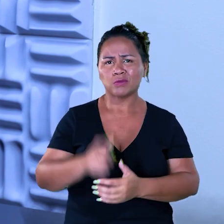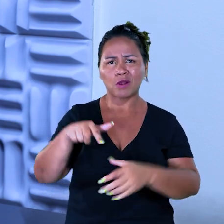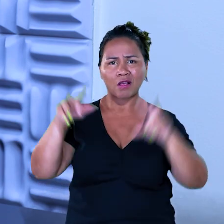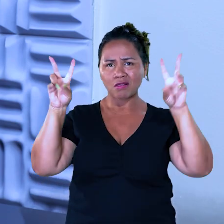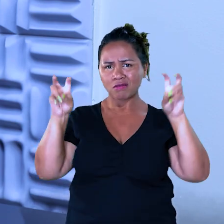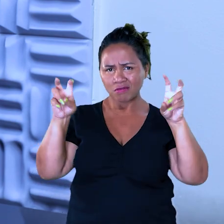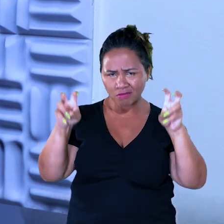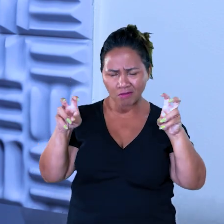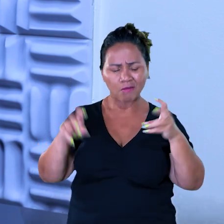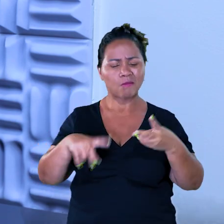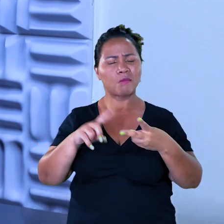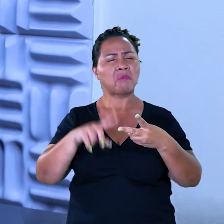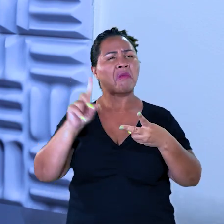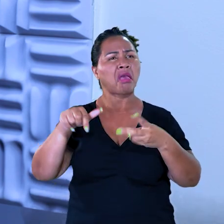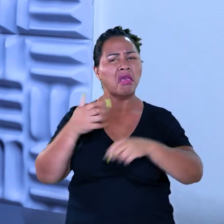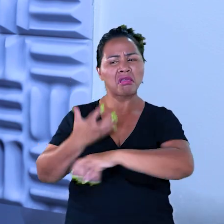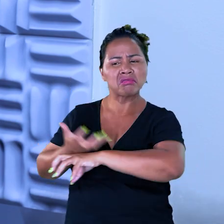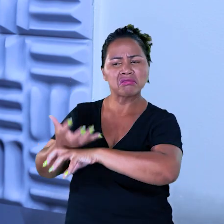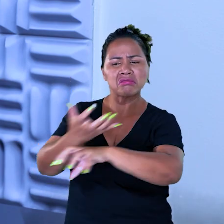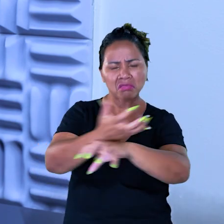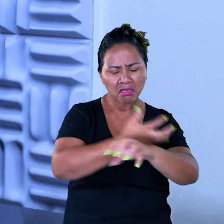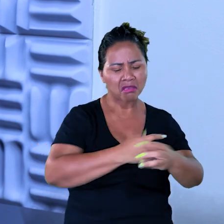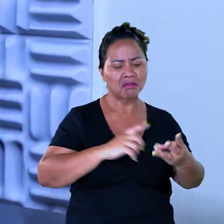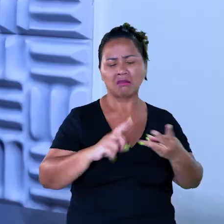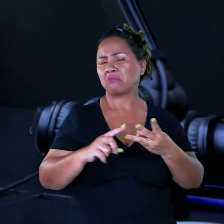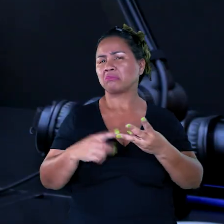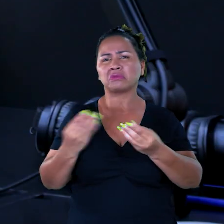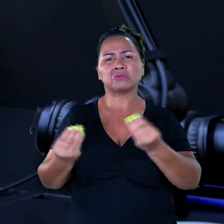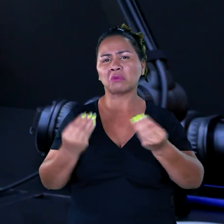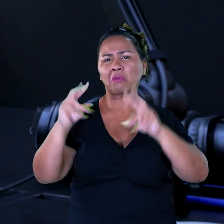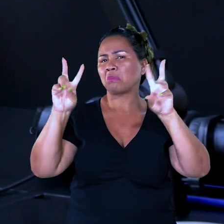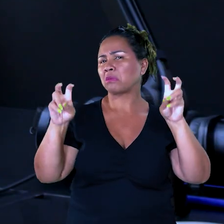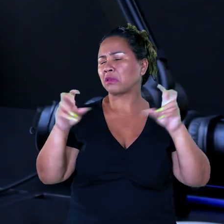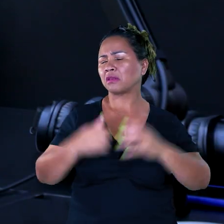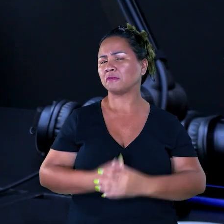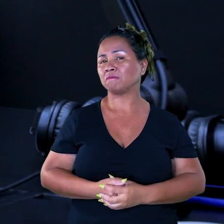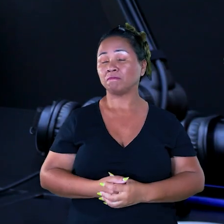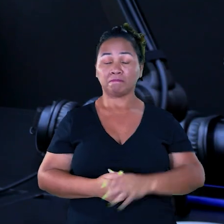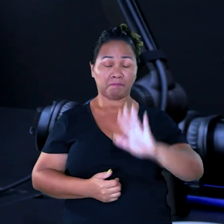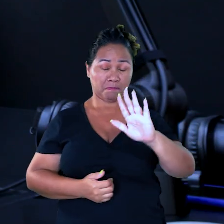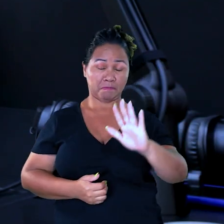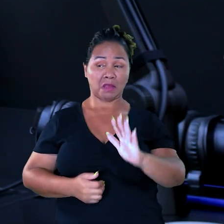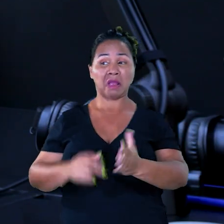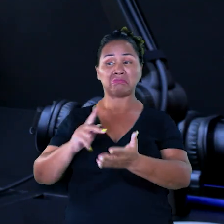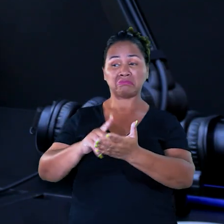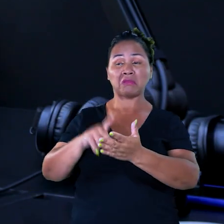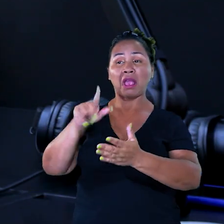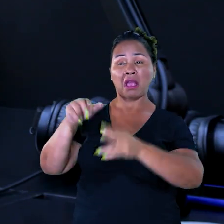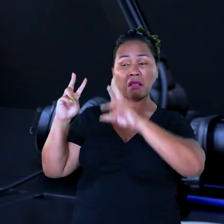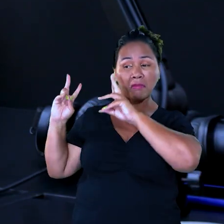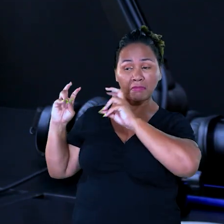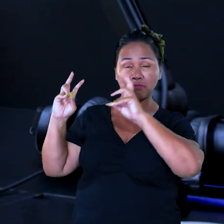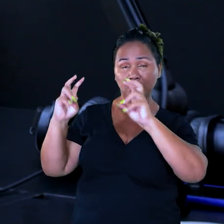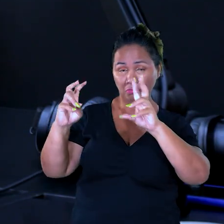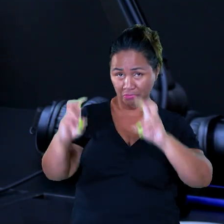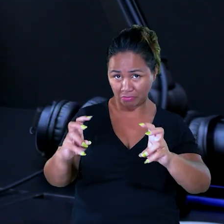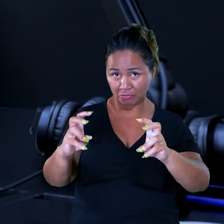são matérias específicas ou são temas? Como que você tá fazendo? Na verdade, são temas, né? Ah. Assim, porque a gente também